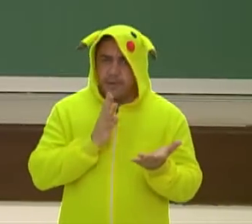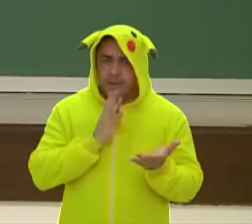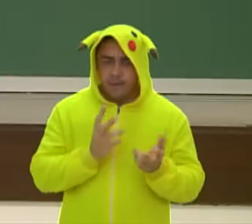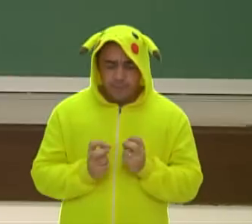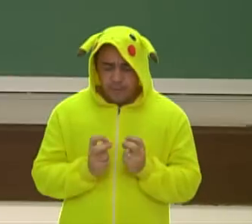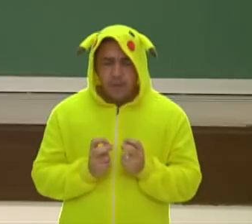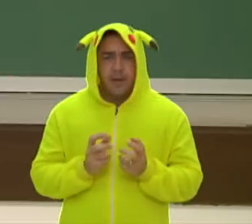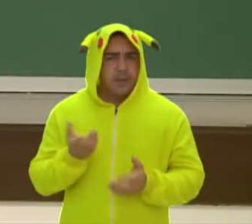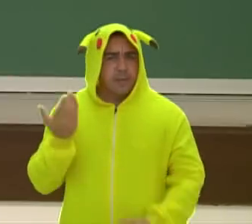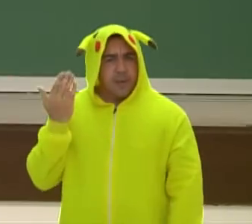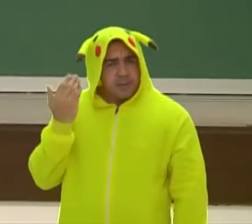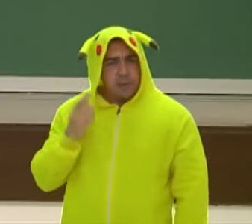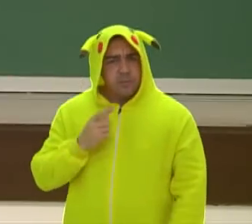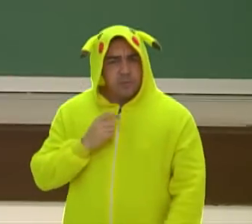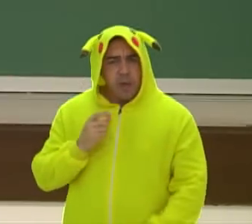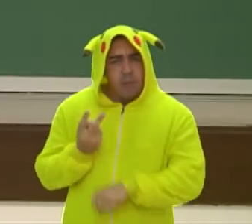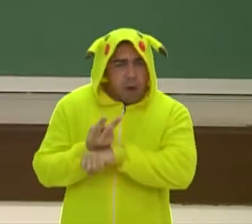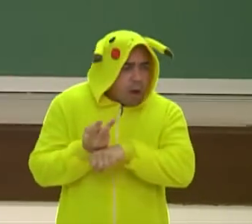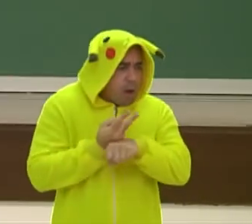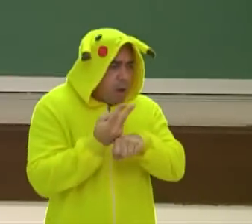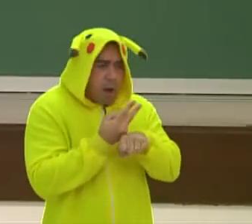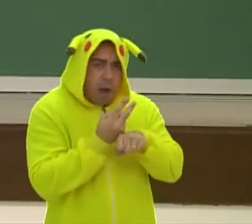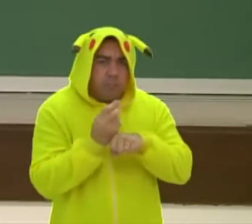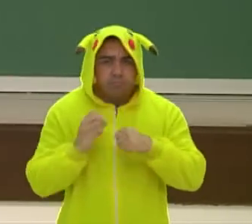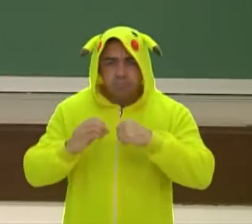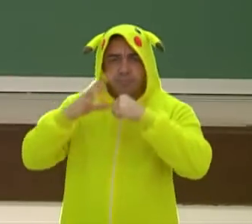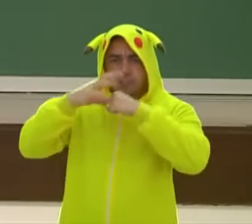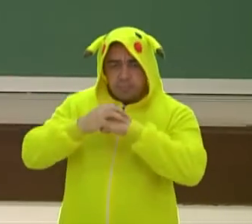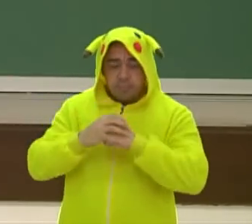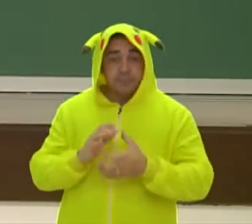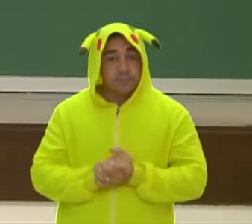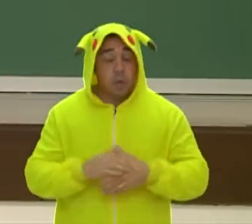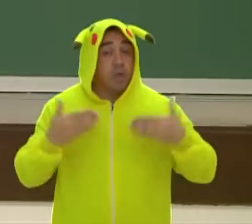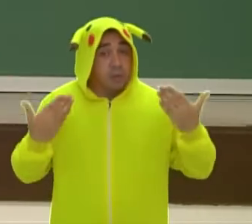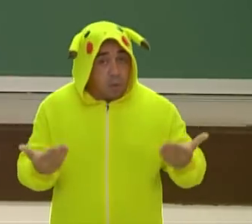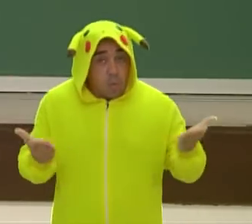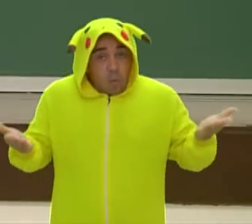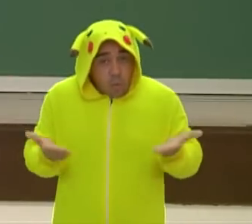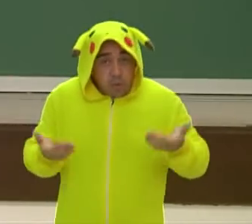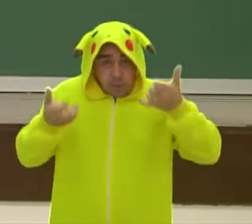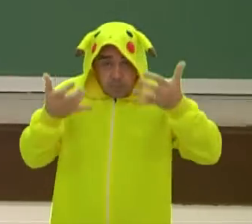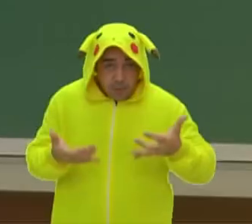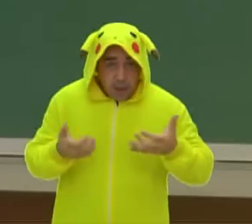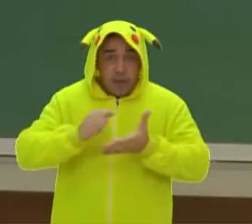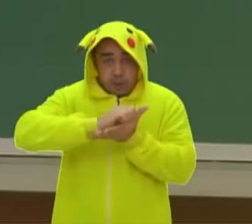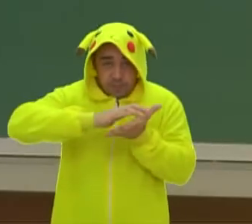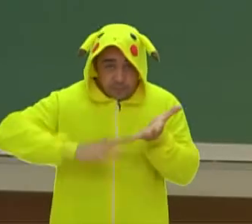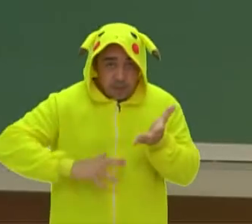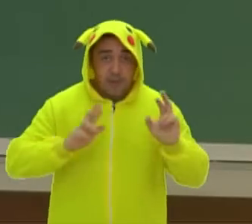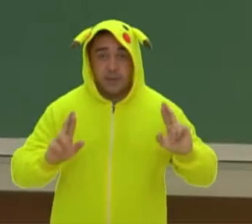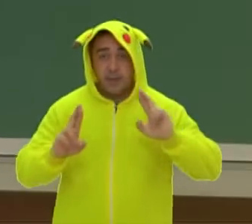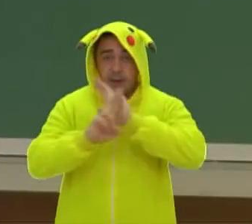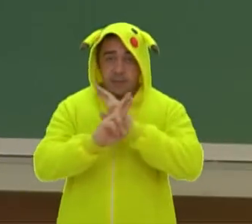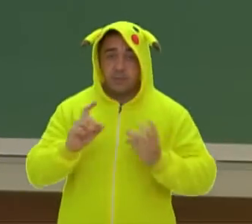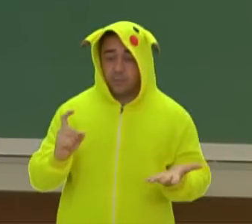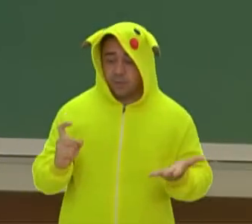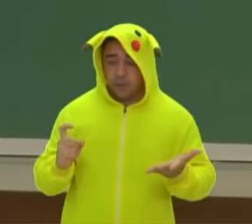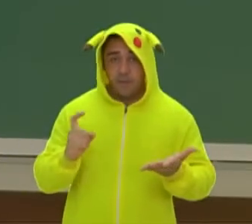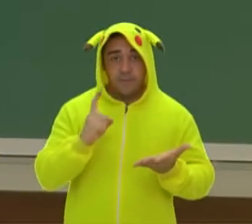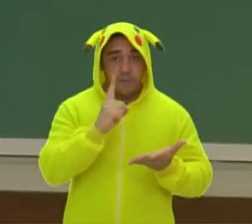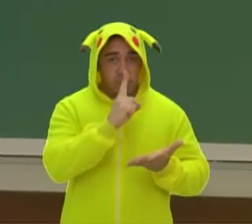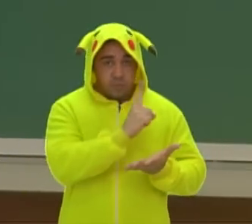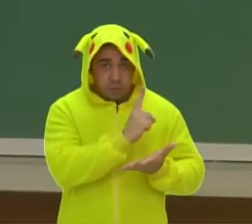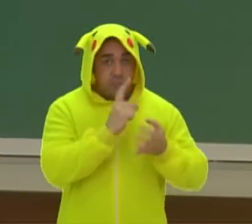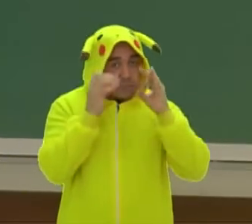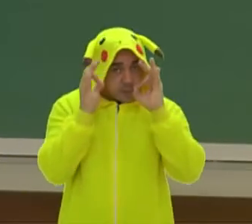Que há pouco tempo estava aí, tem muita gente que joga ainda. Gente, então hoje a gente vai fazer exercícios relacionados à evolução,